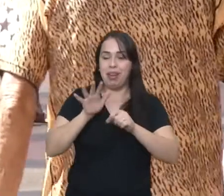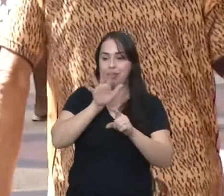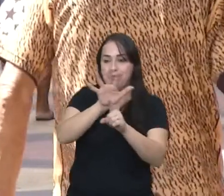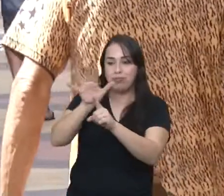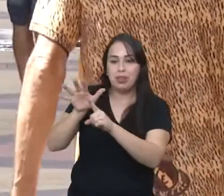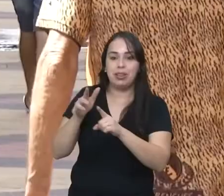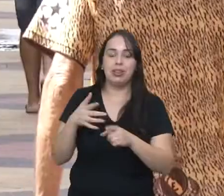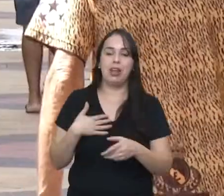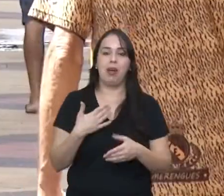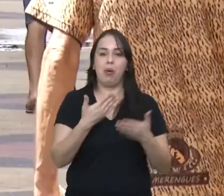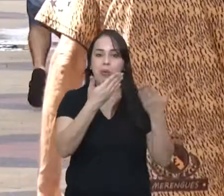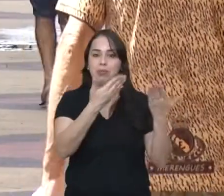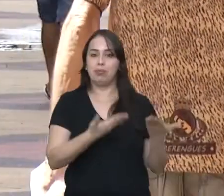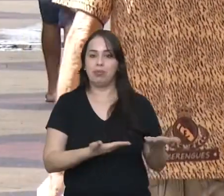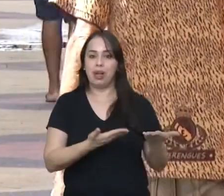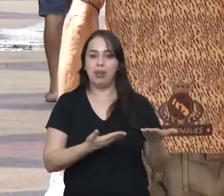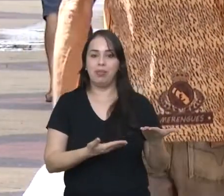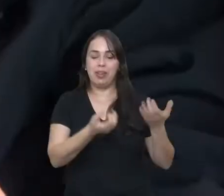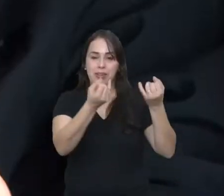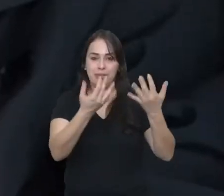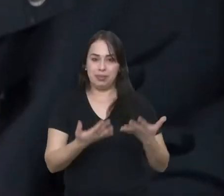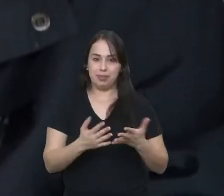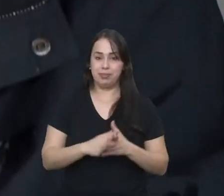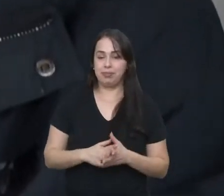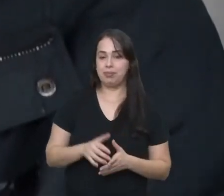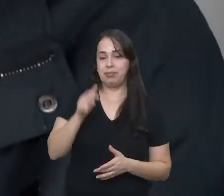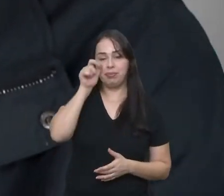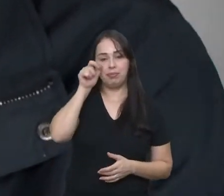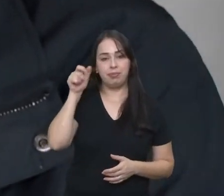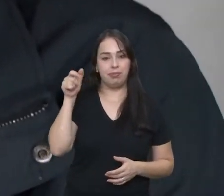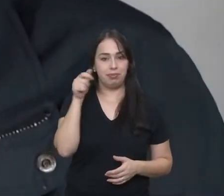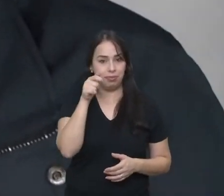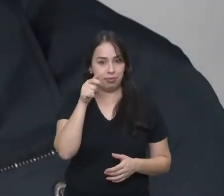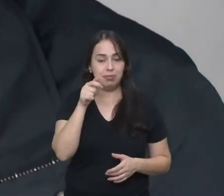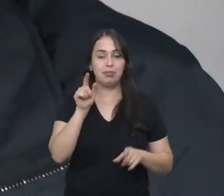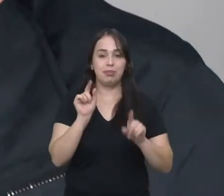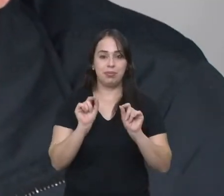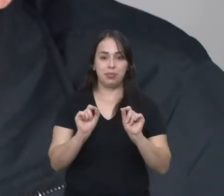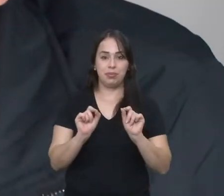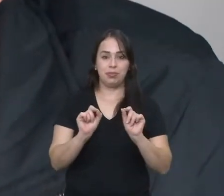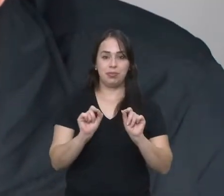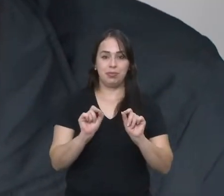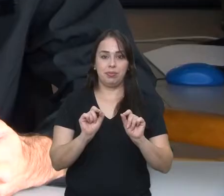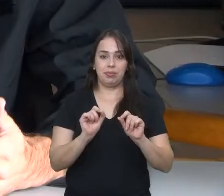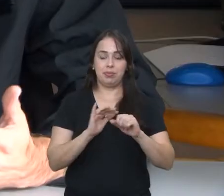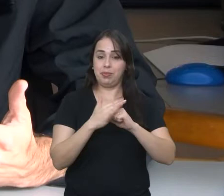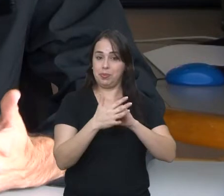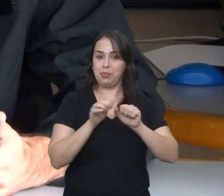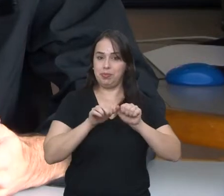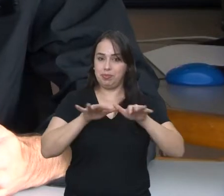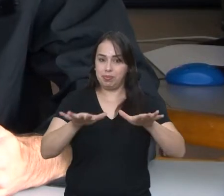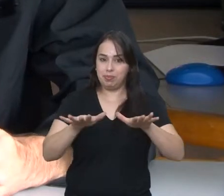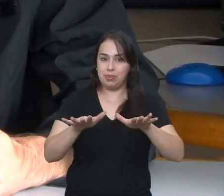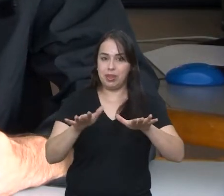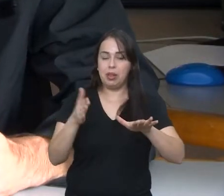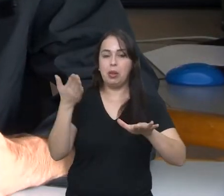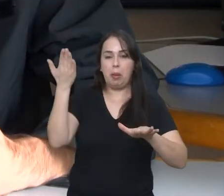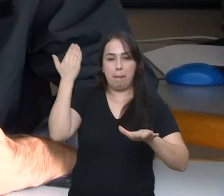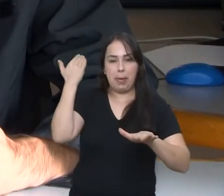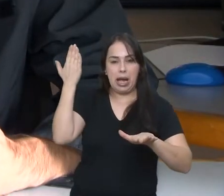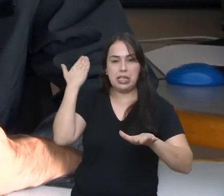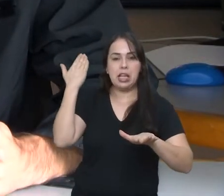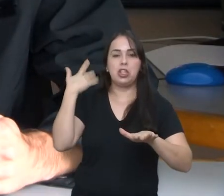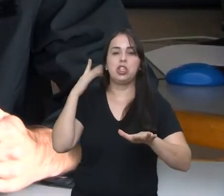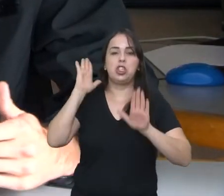pode ter sido impulsionado pela pandemia, é o que aponta esse especialista em comunicação. Uma coisa muito interessante é que